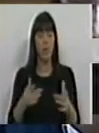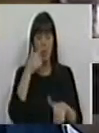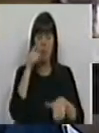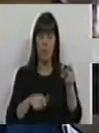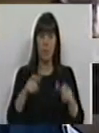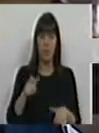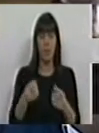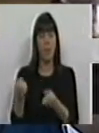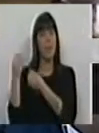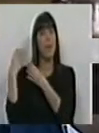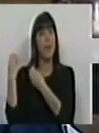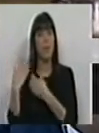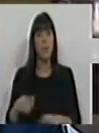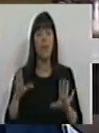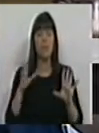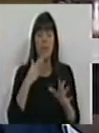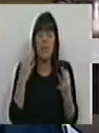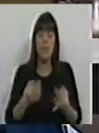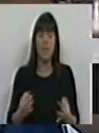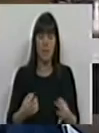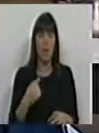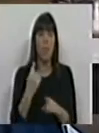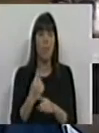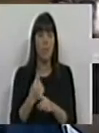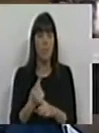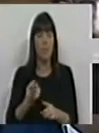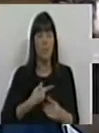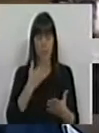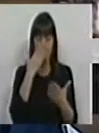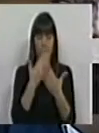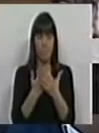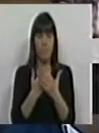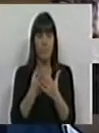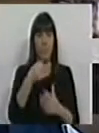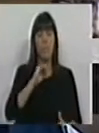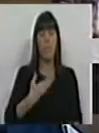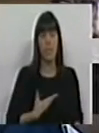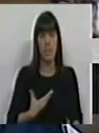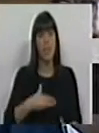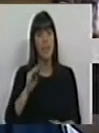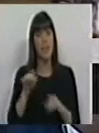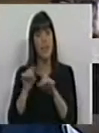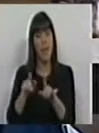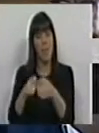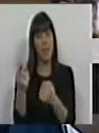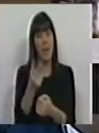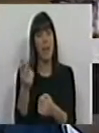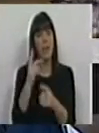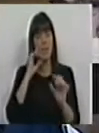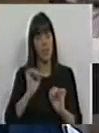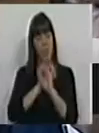os passageiros e as mercadorias. E certamente que também teremos que enfrentar o PSD e o CDS, que são